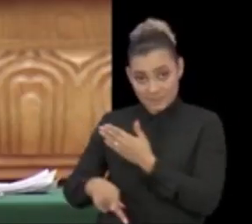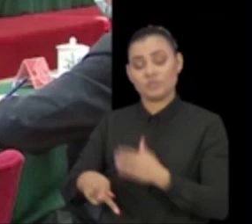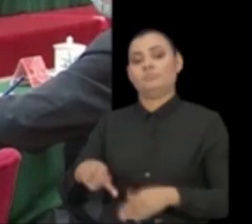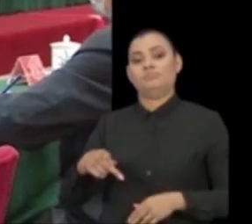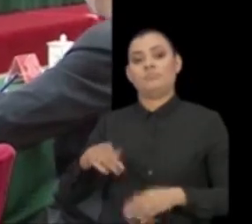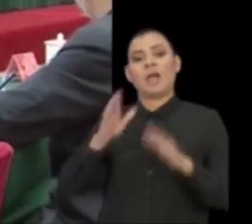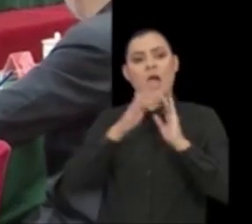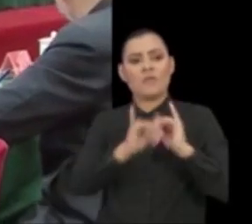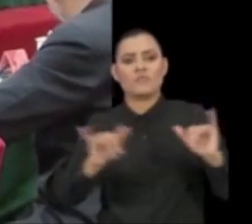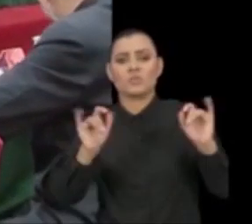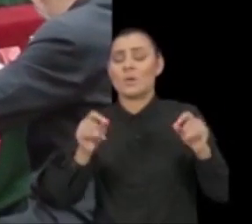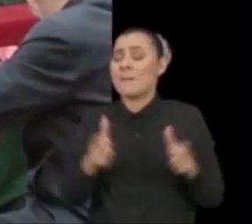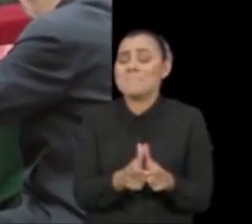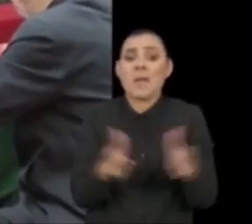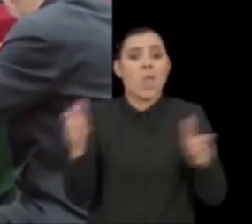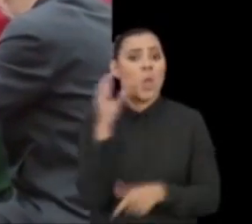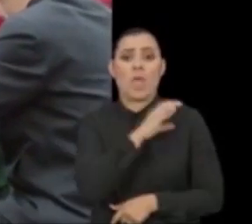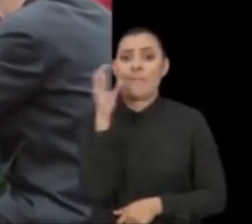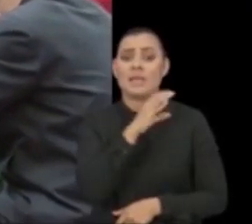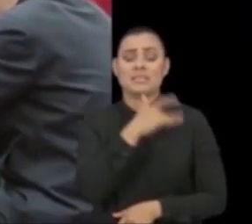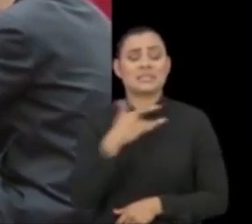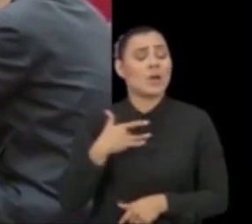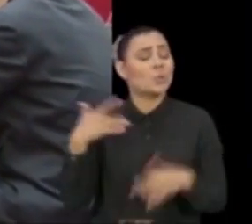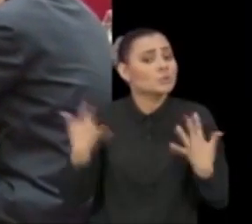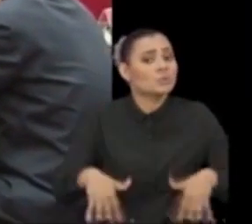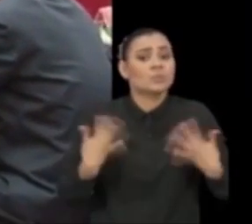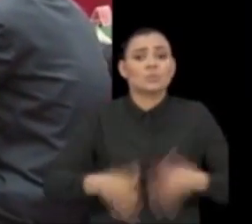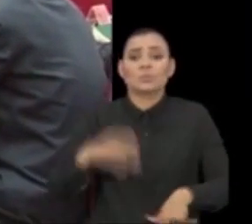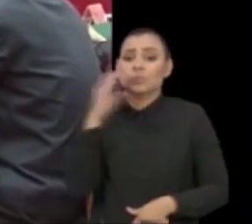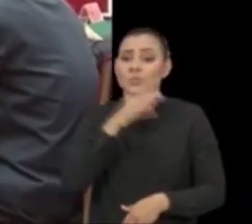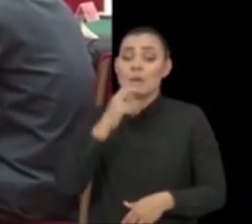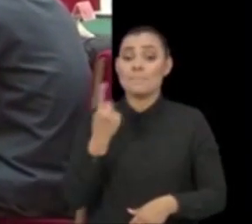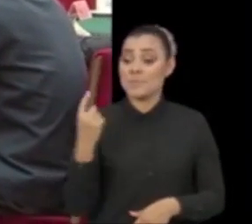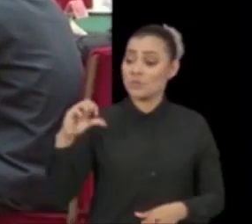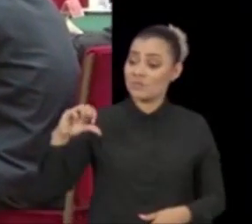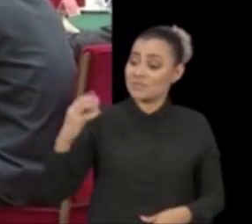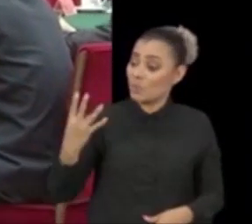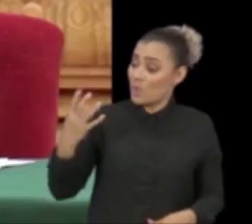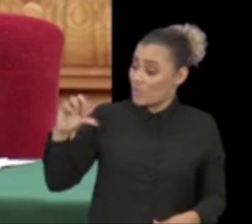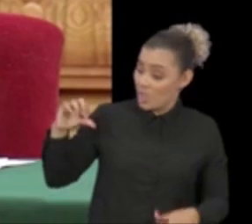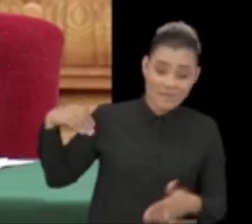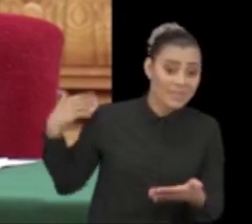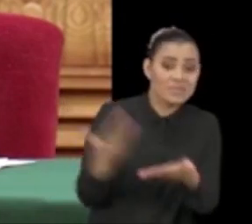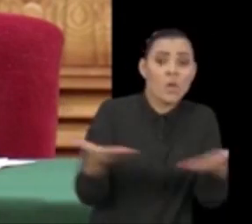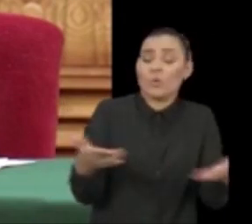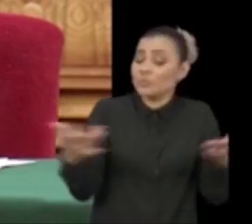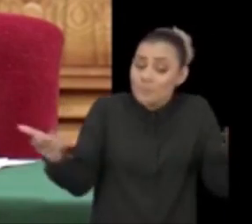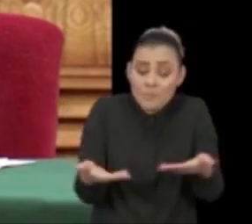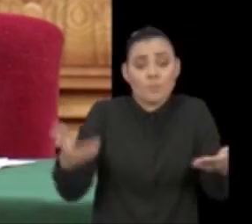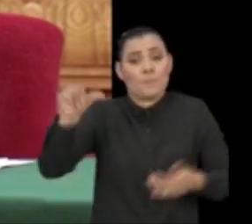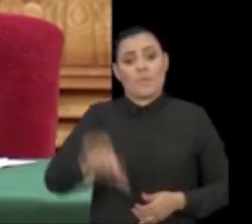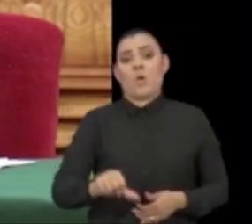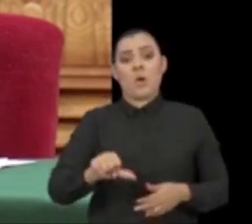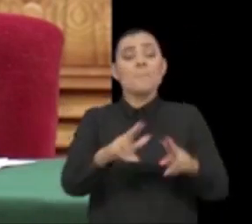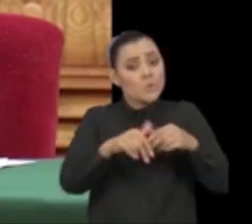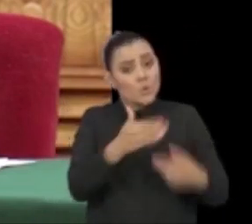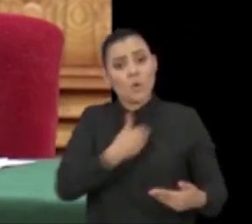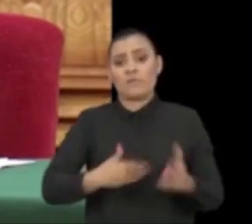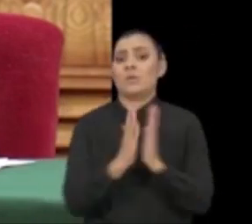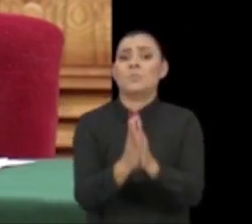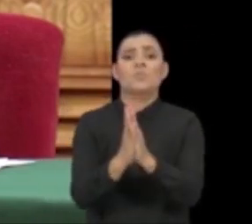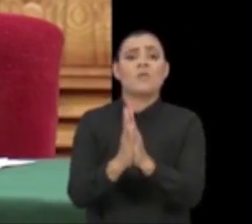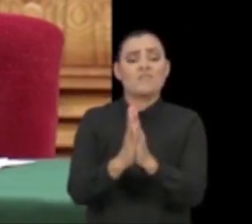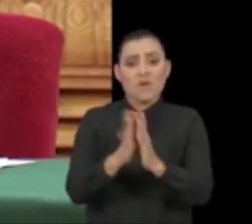que esta é a maior emergência de saúde no país desde 1949 e admitiu que o governo deve aprender com